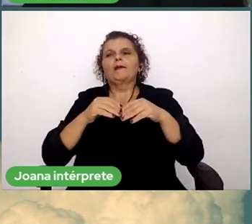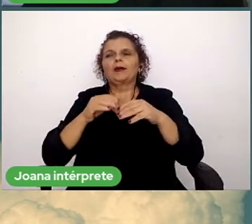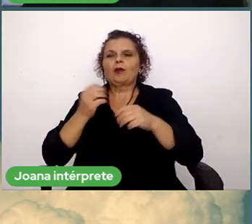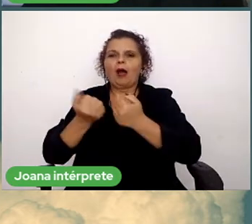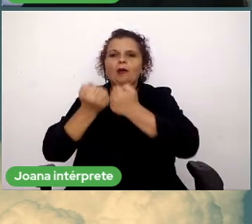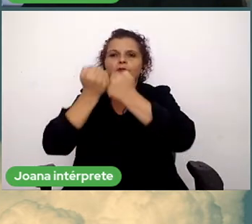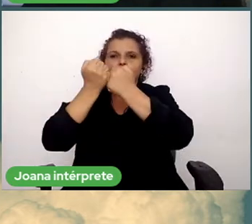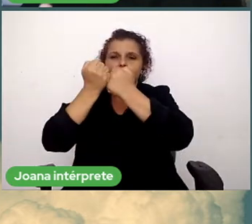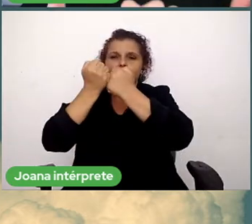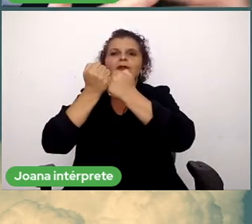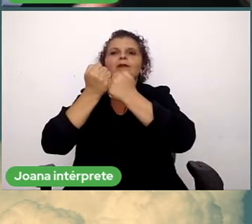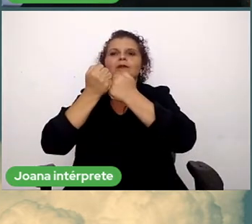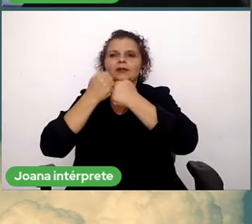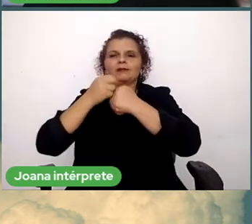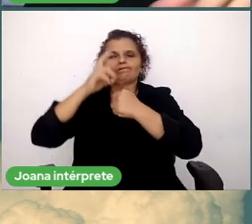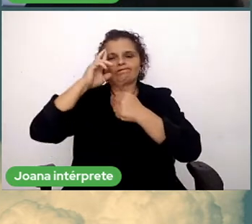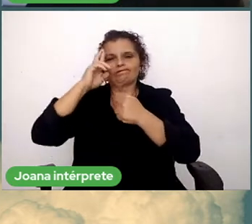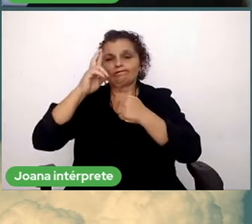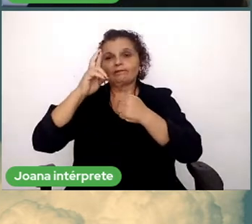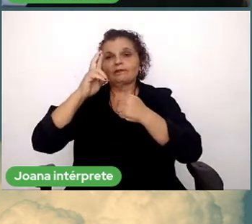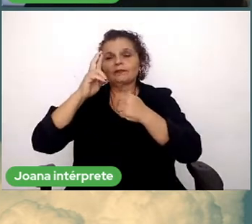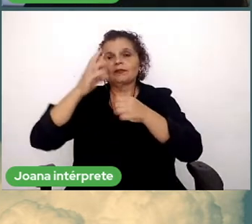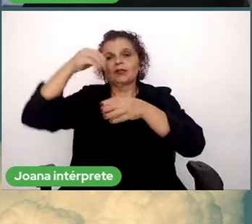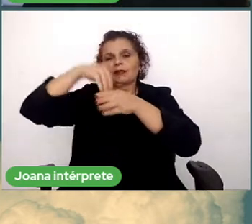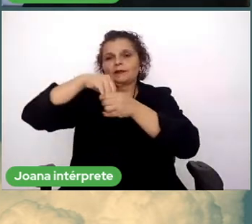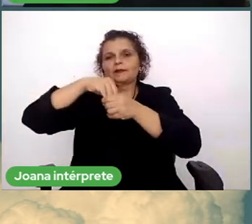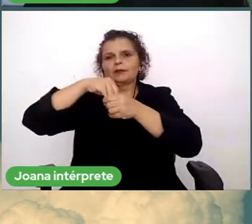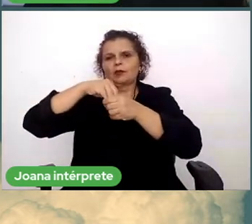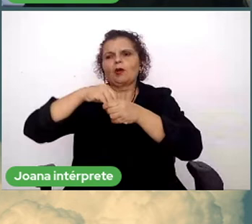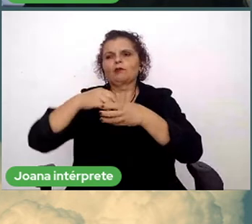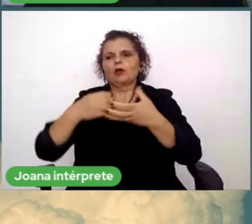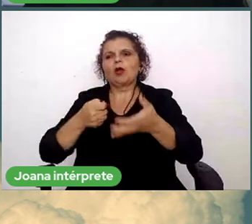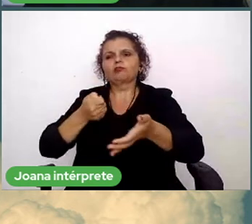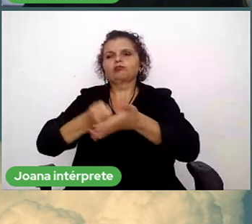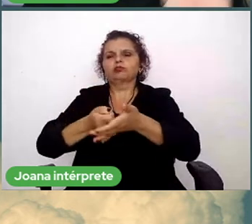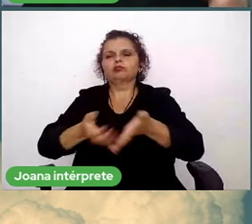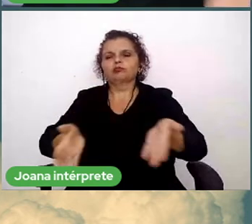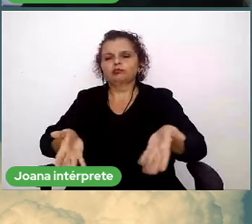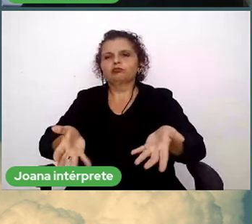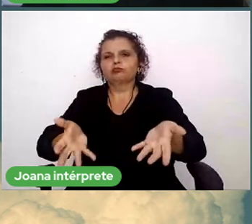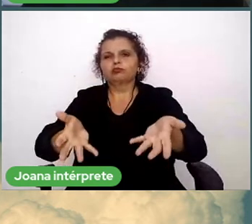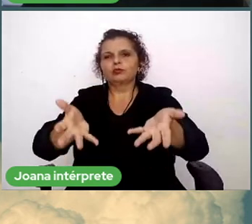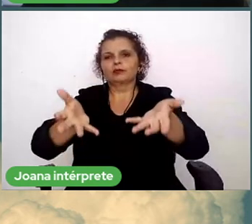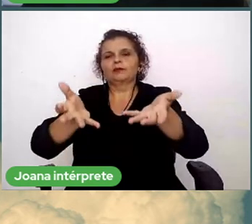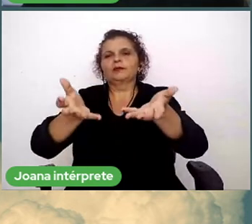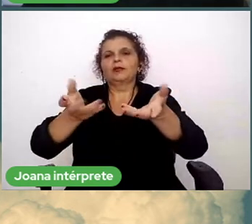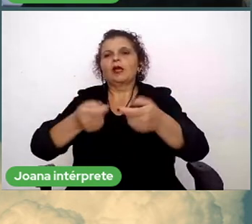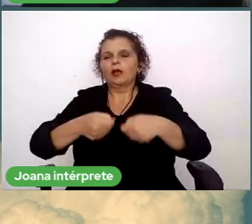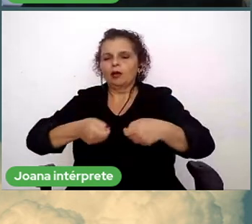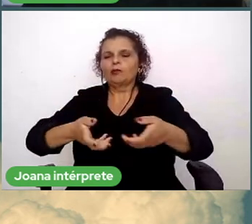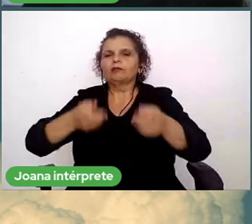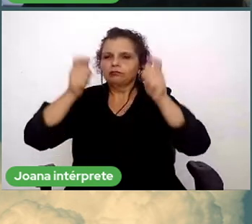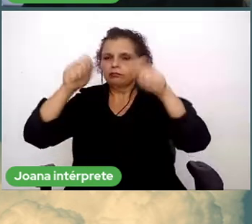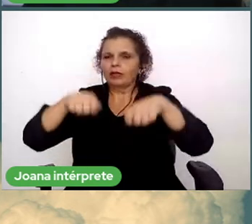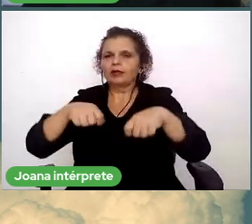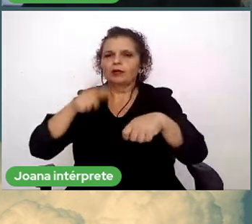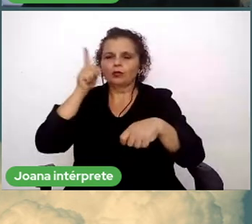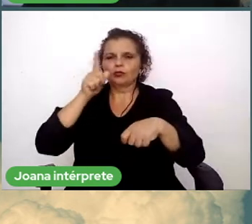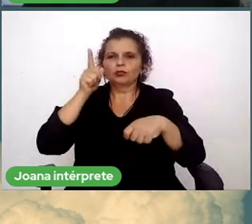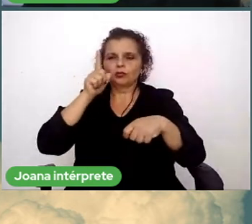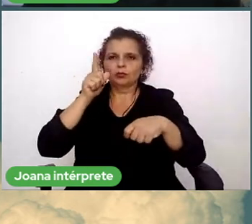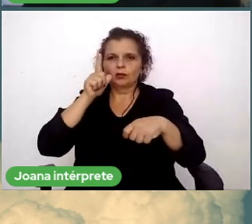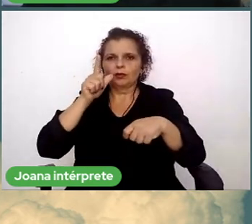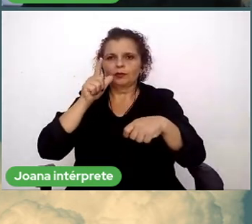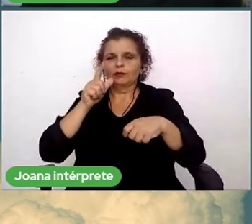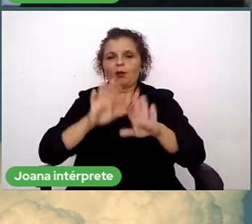posição chave dentro da organização que possa dizer assim, eu patrocino essa iniciativa, eu garanto que a gente vai olhar para essa iniciativa com